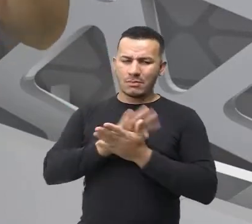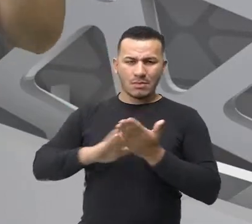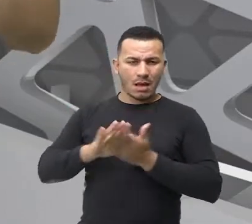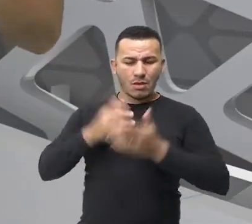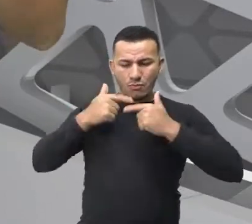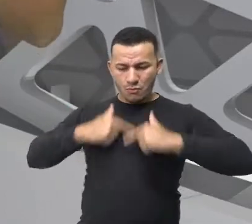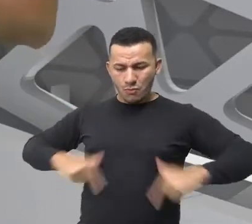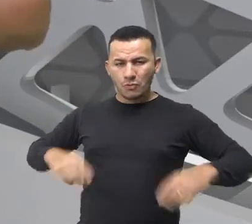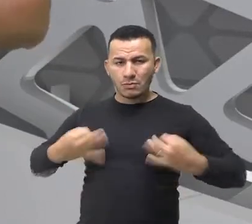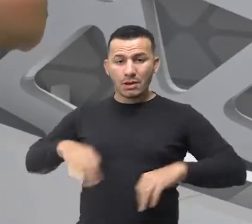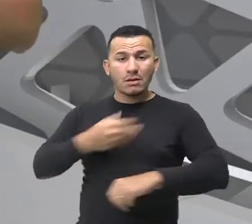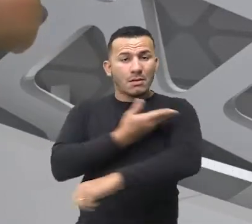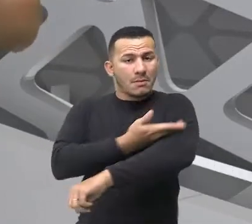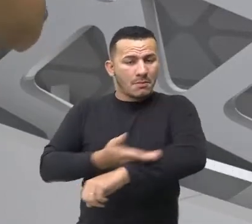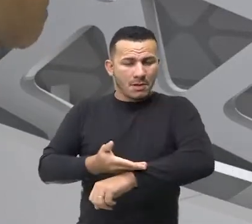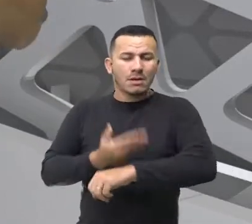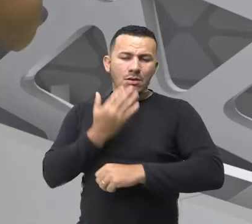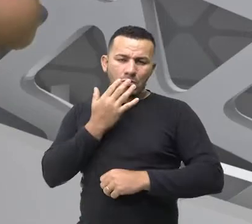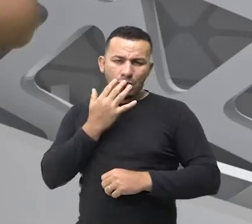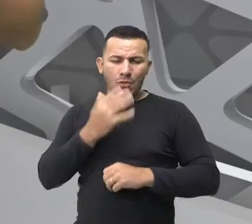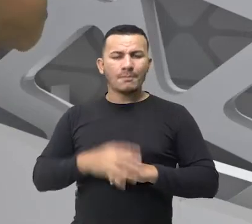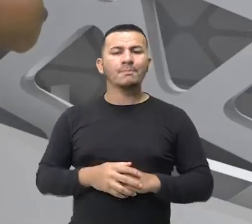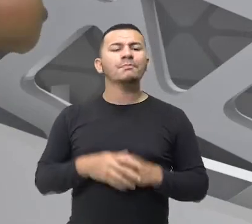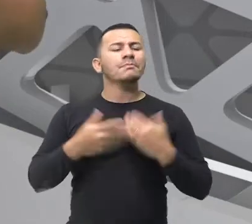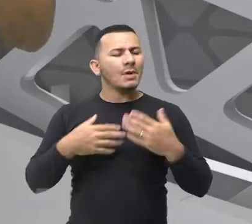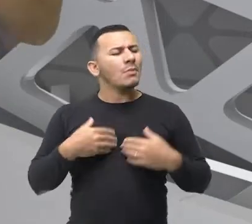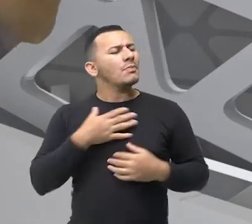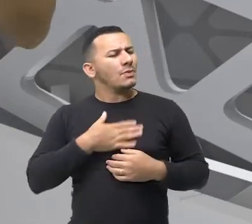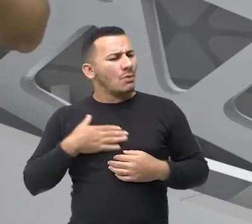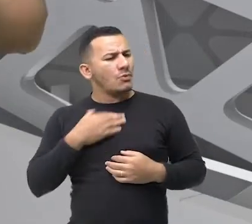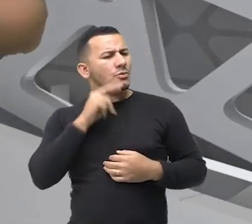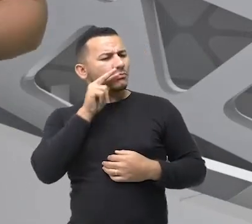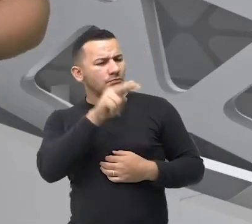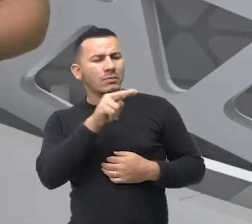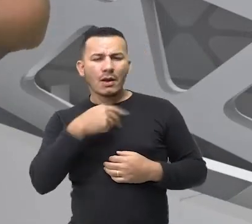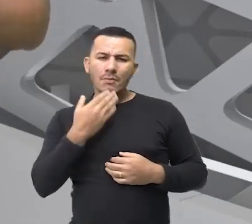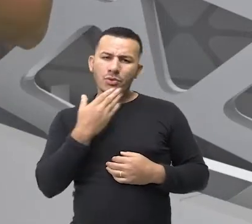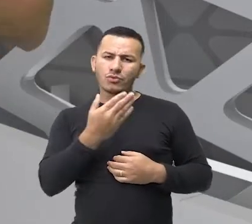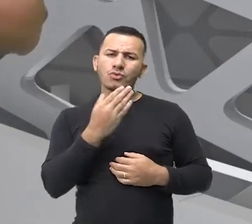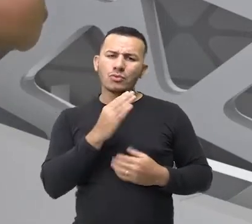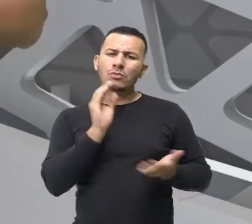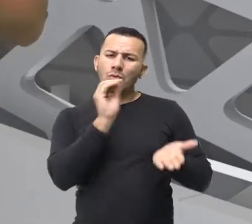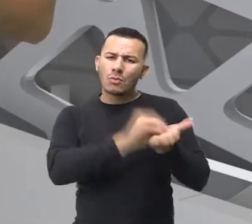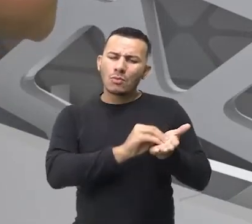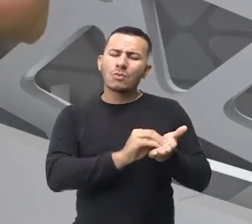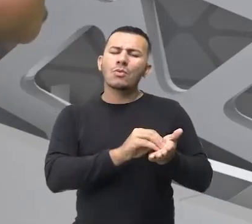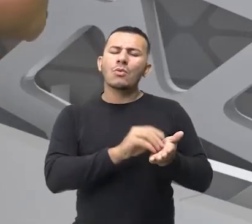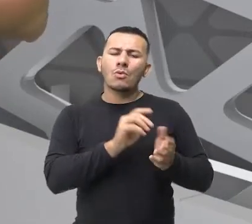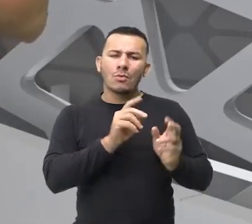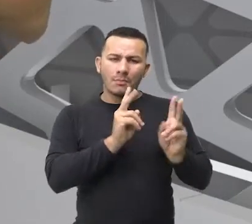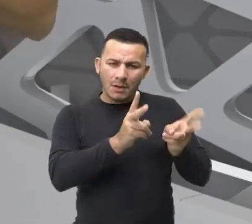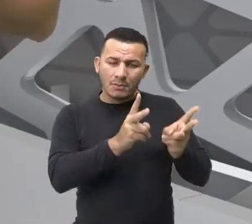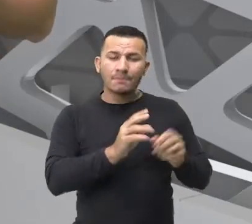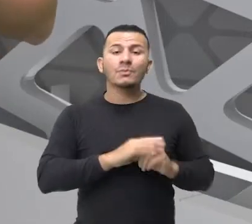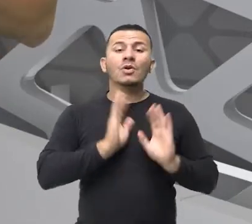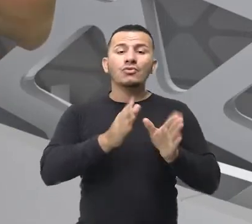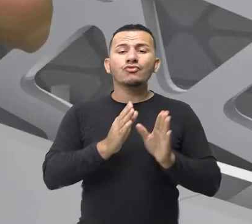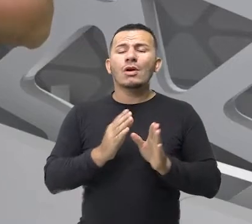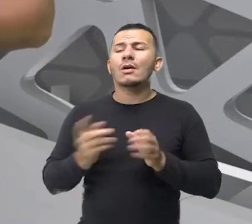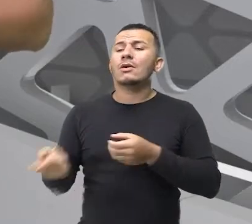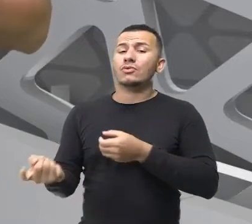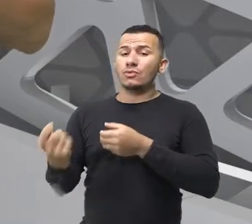estampa nenhum desenho Observe que ela disse que essa camisa foi aquela pediu ok porém quando ela